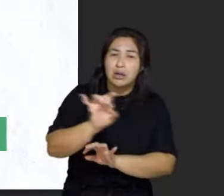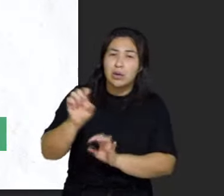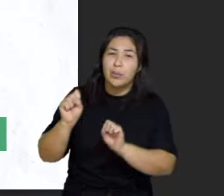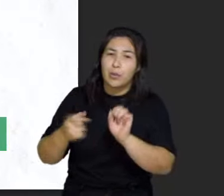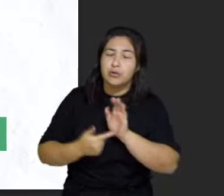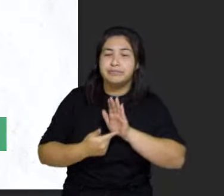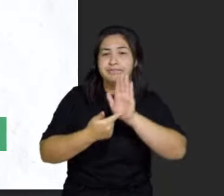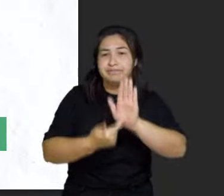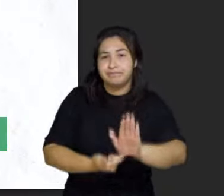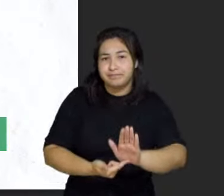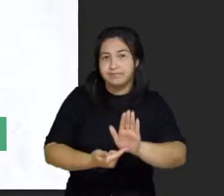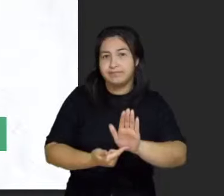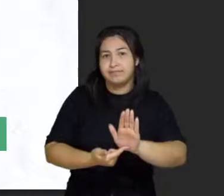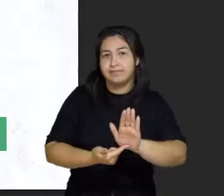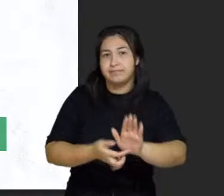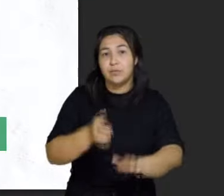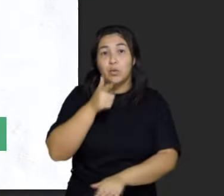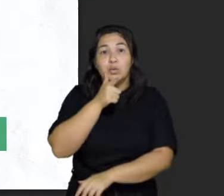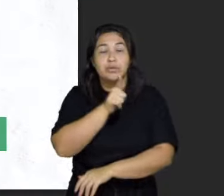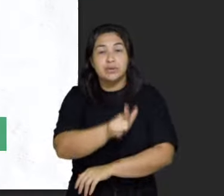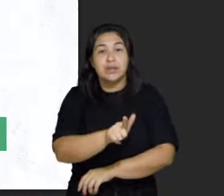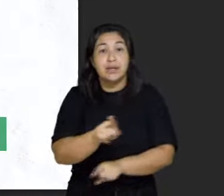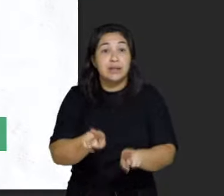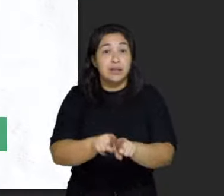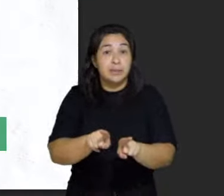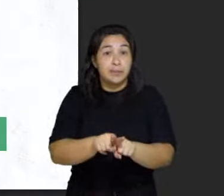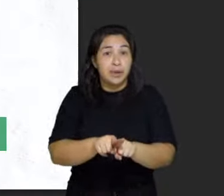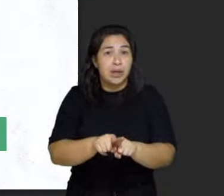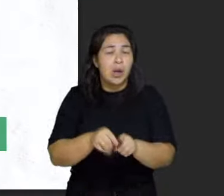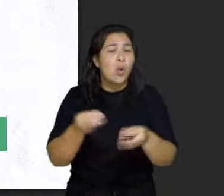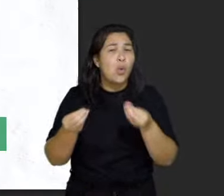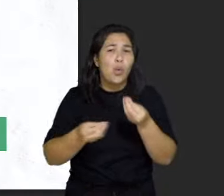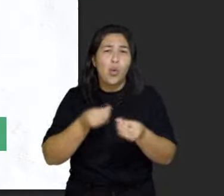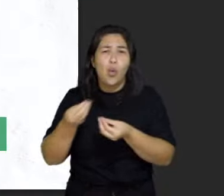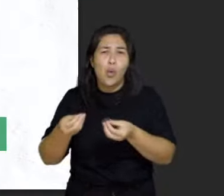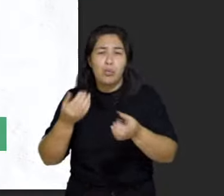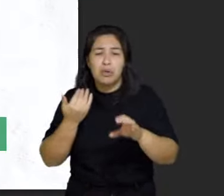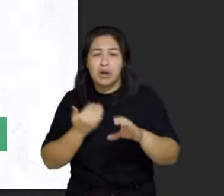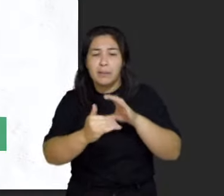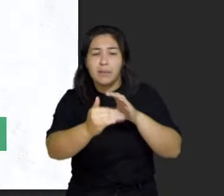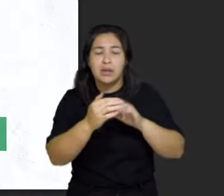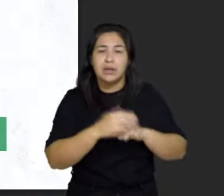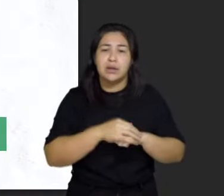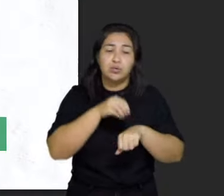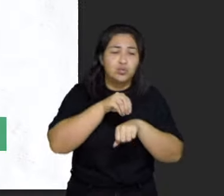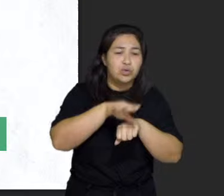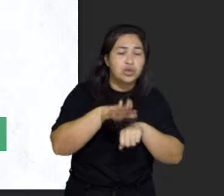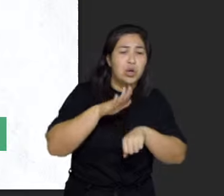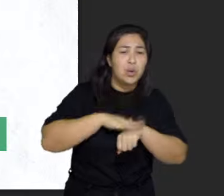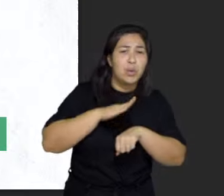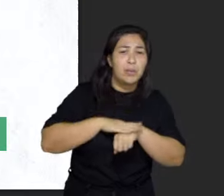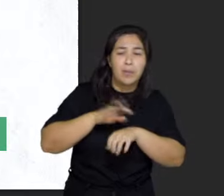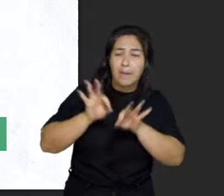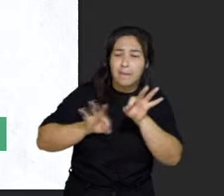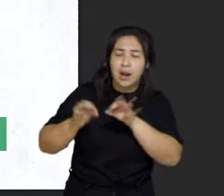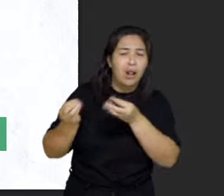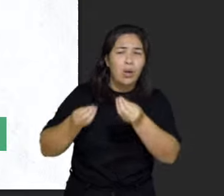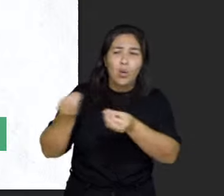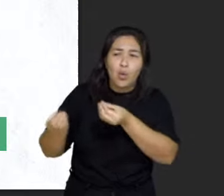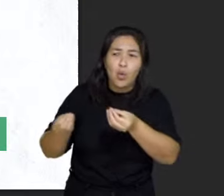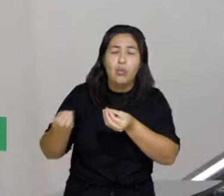e indicar a ela o passo a passo de como encaminhar as sugestões, convidando